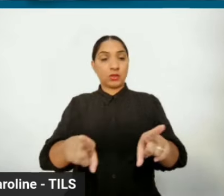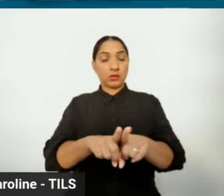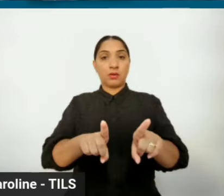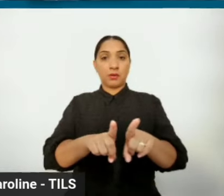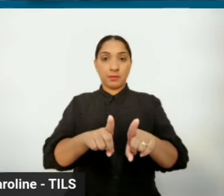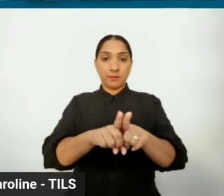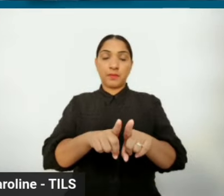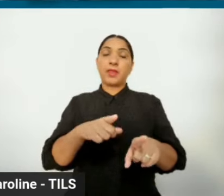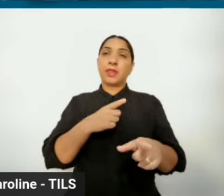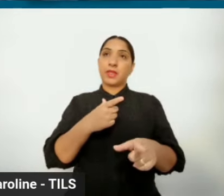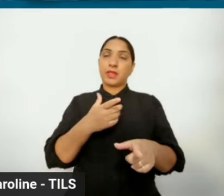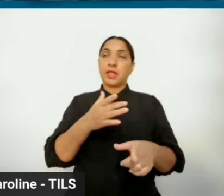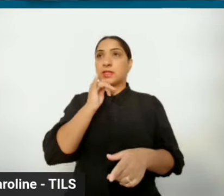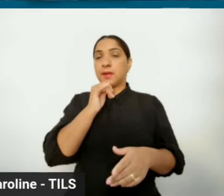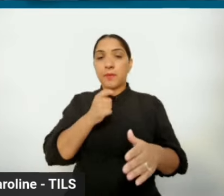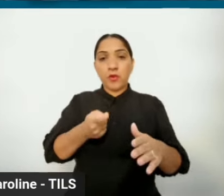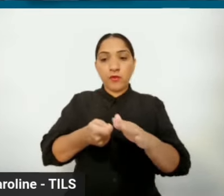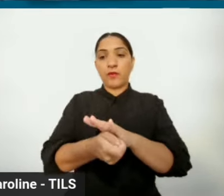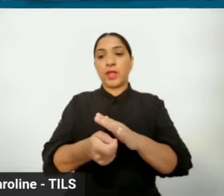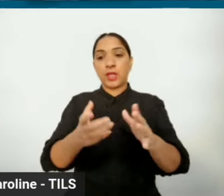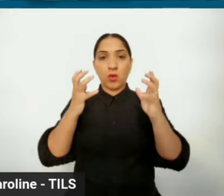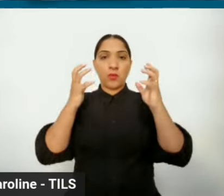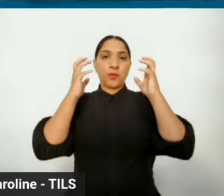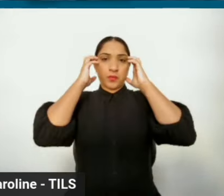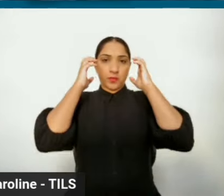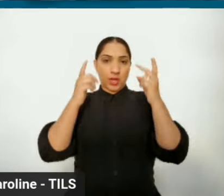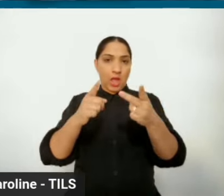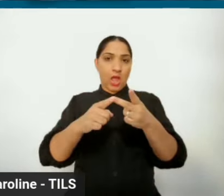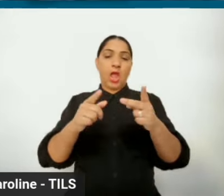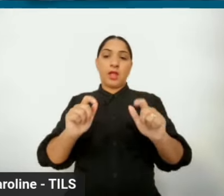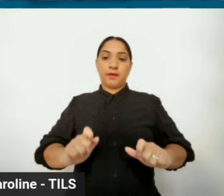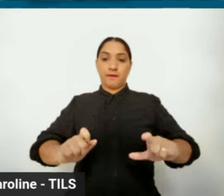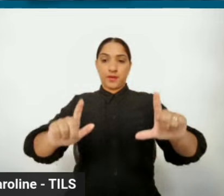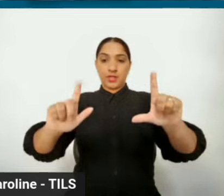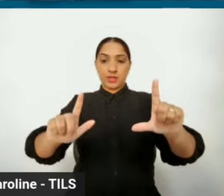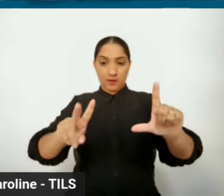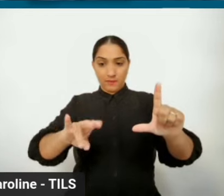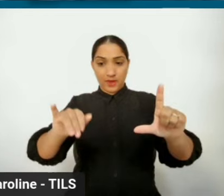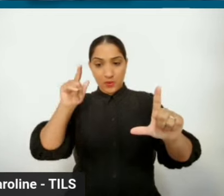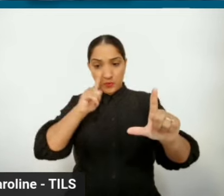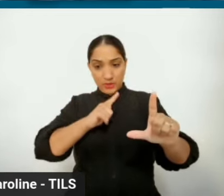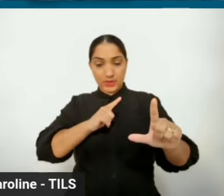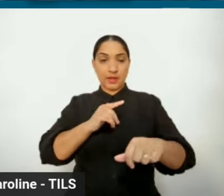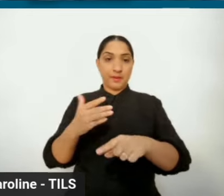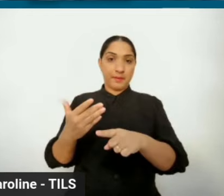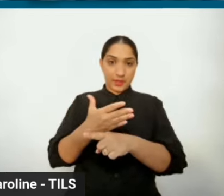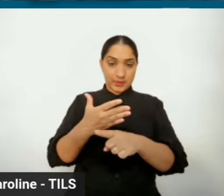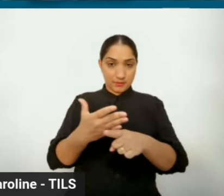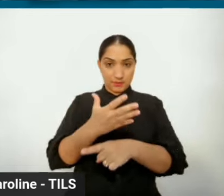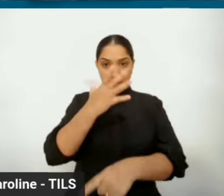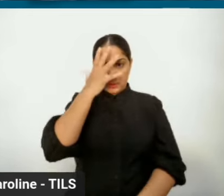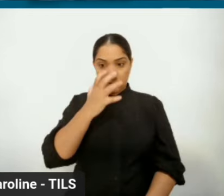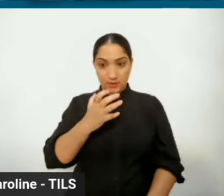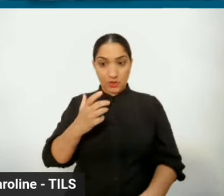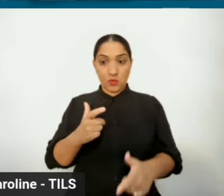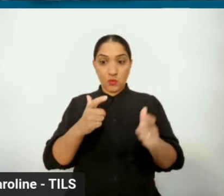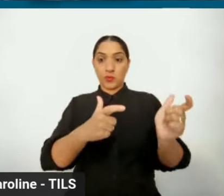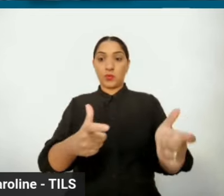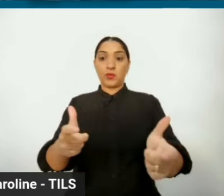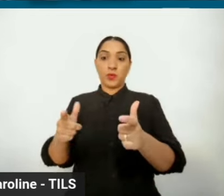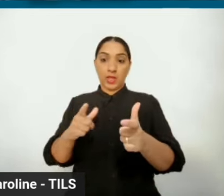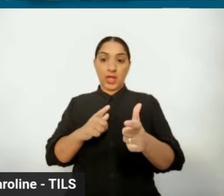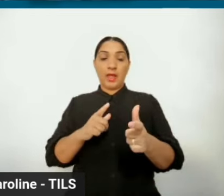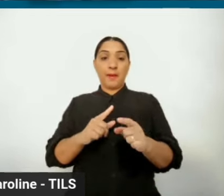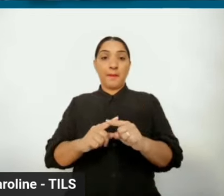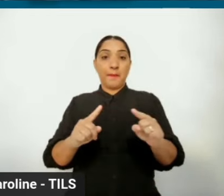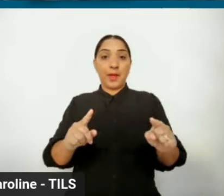financeiros, tempo no rádio e televisão, para que as pessoas com deficiência possam incrementar essa sua participação nos parlamentos. O próprio Diário